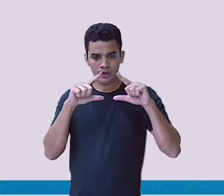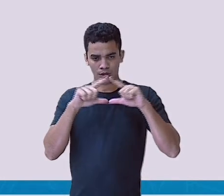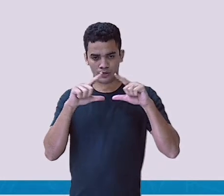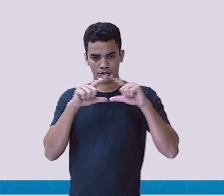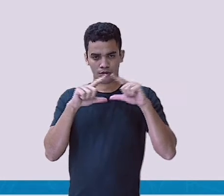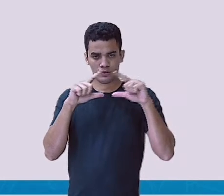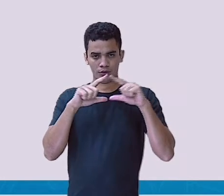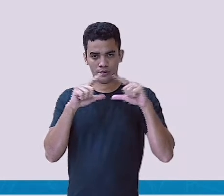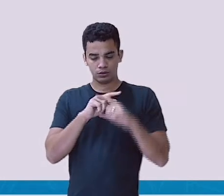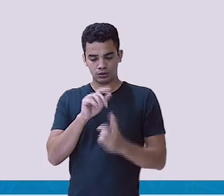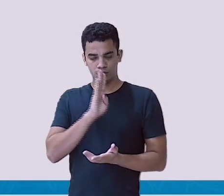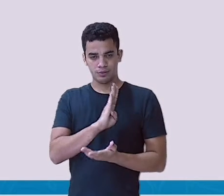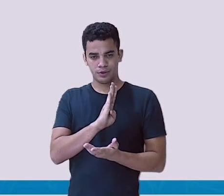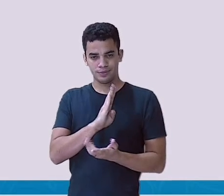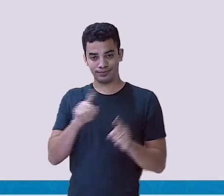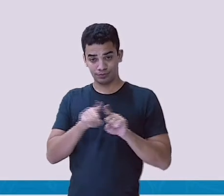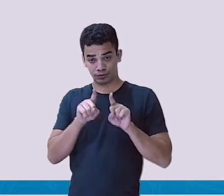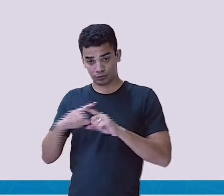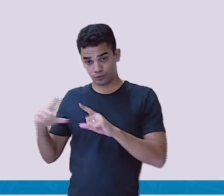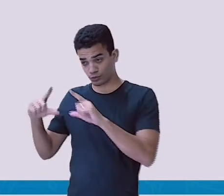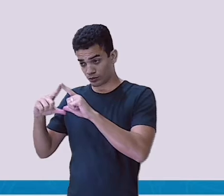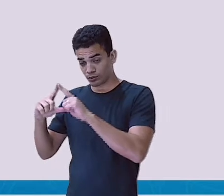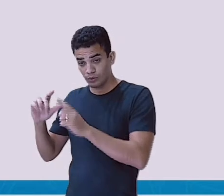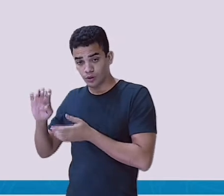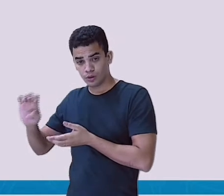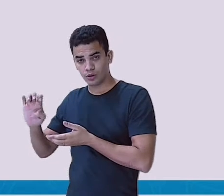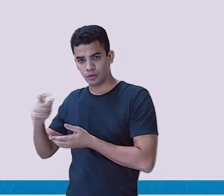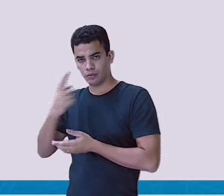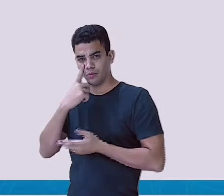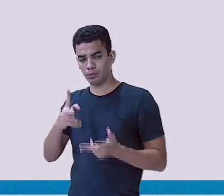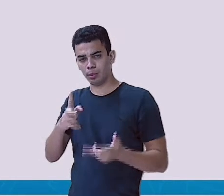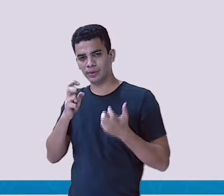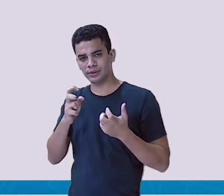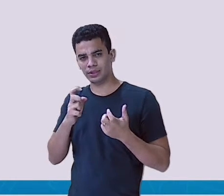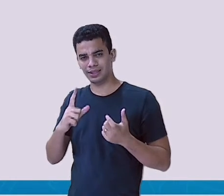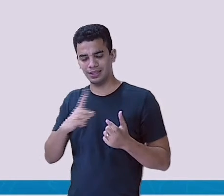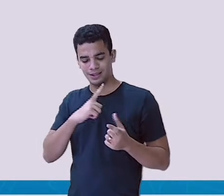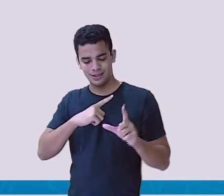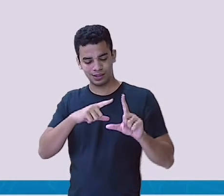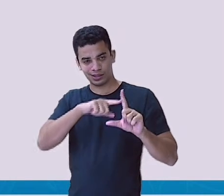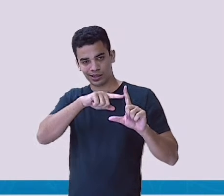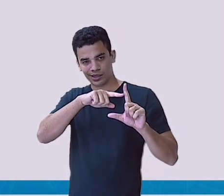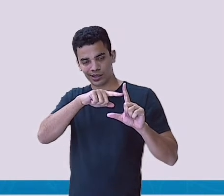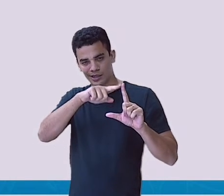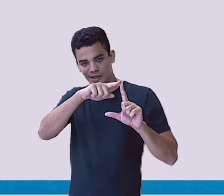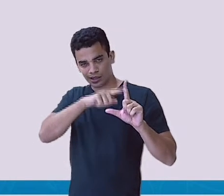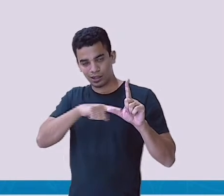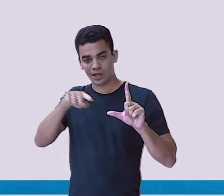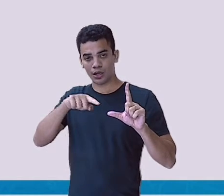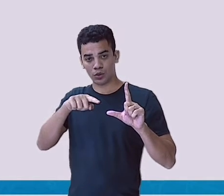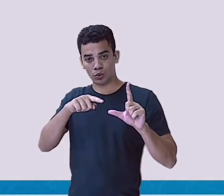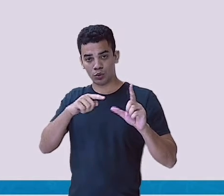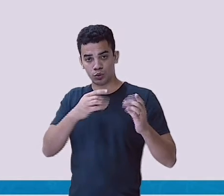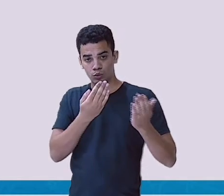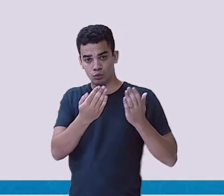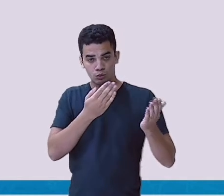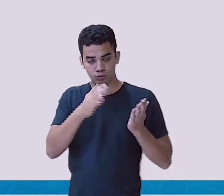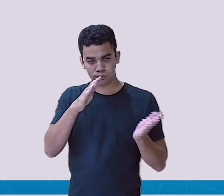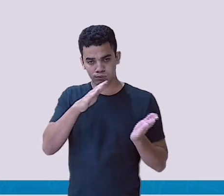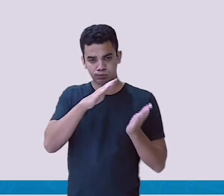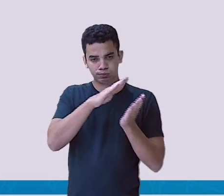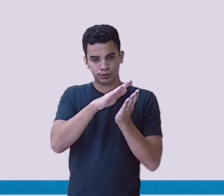triângulo E. Vejam que eu tenho, ó, dois ângulos congruentes e um lado, né? Então,